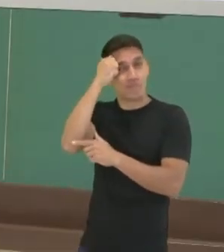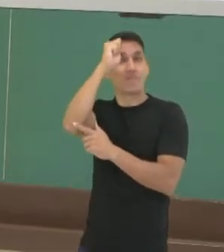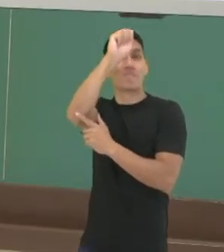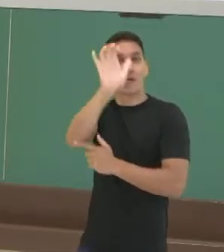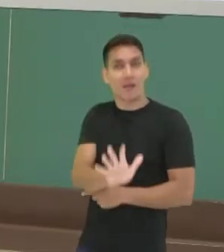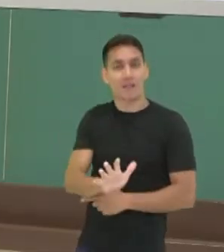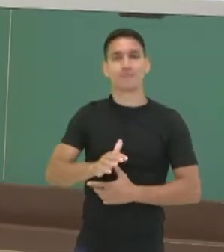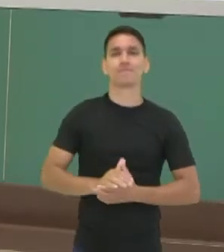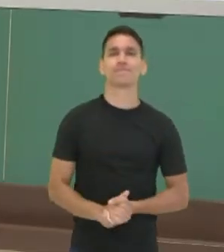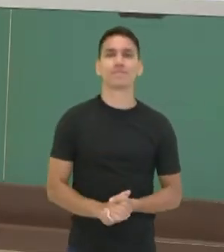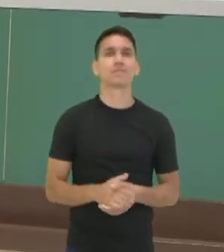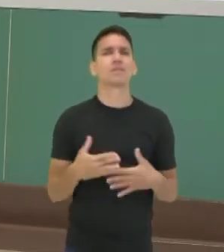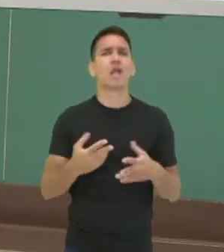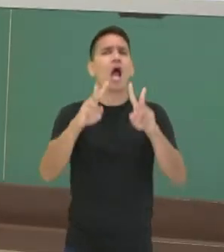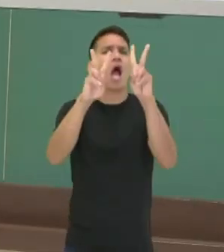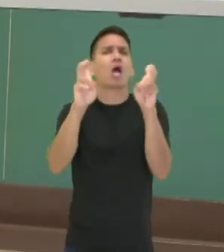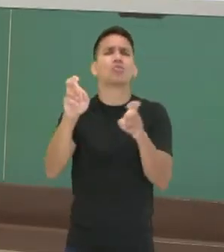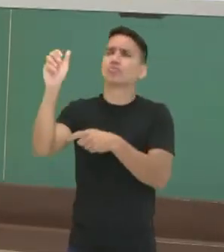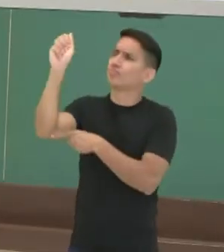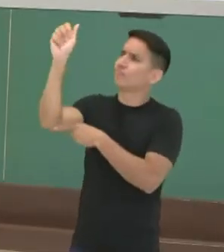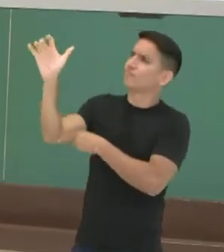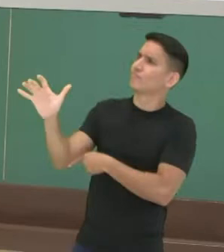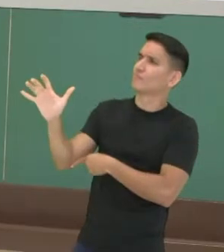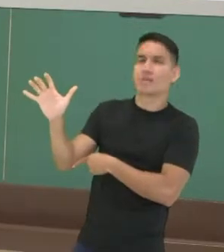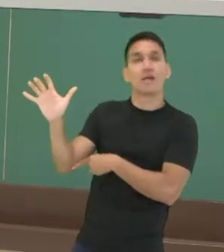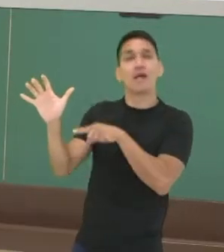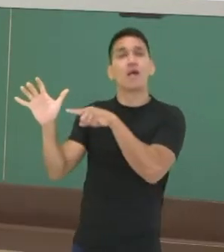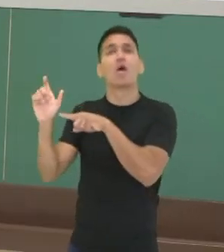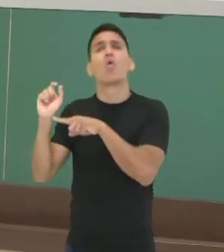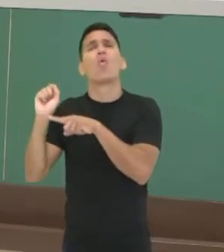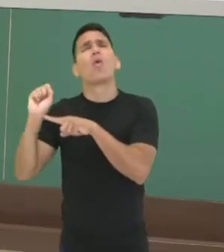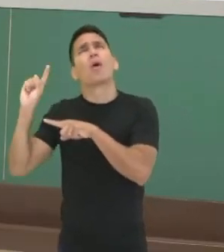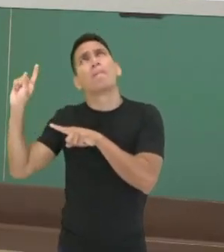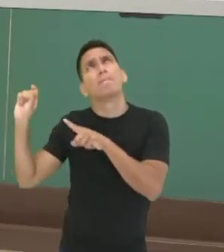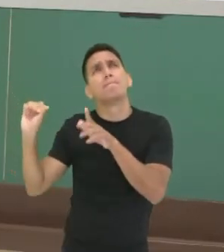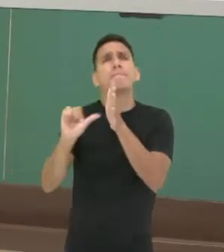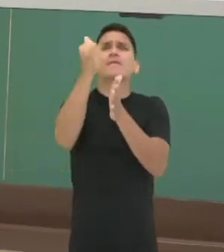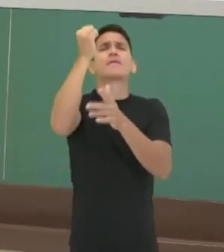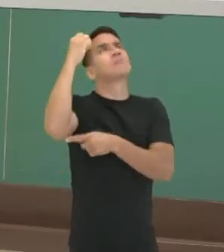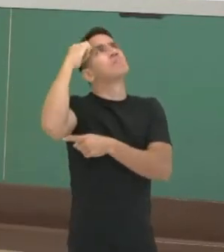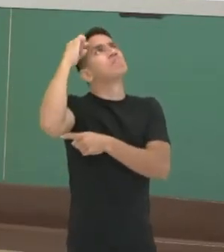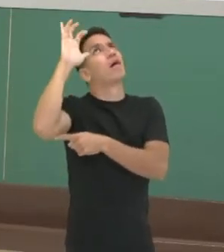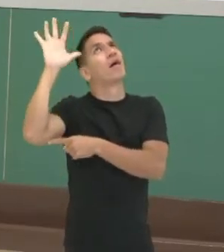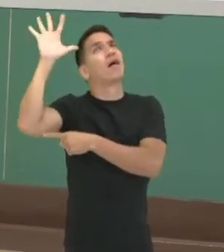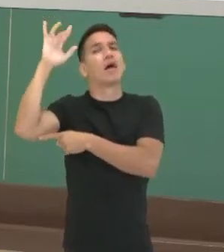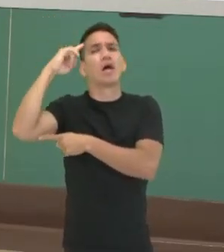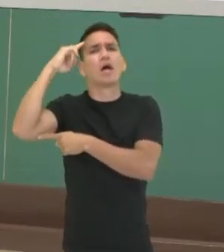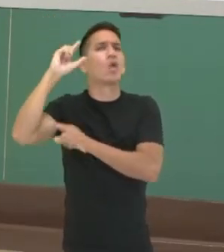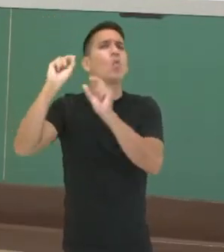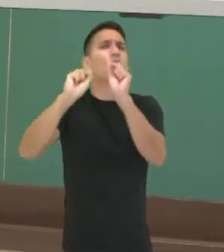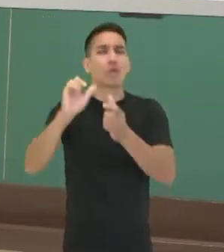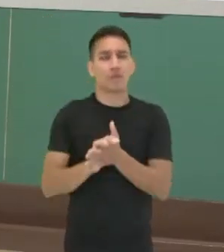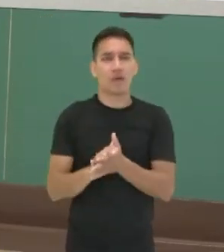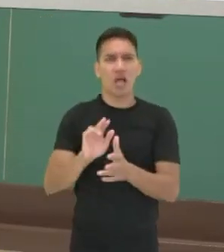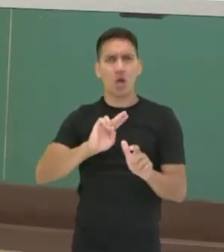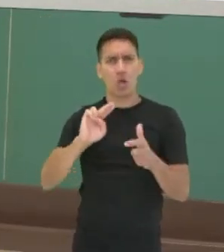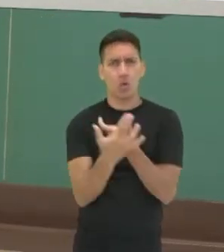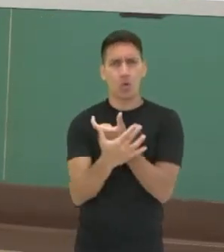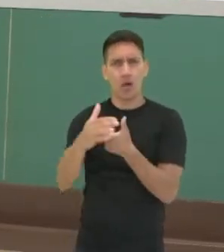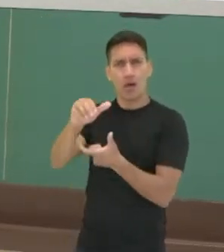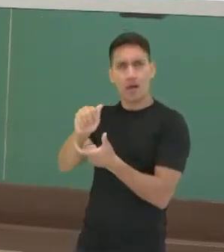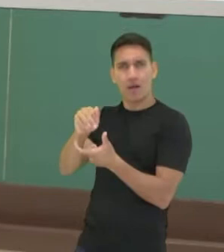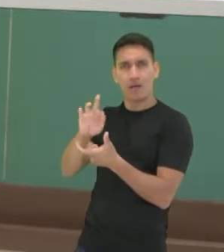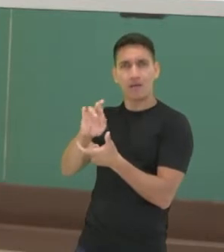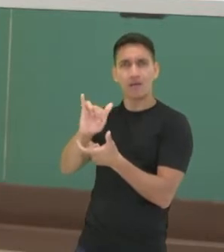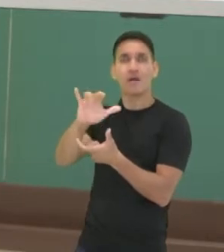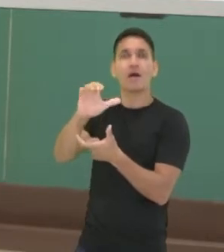Quando nos referimos à África, qual é a primeira imagem que vem na sua mente? Quando alguém fala África, no que você